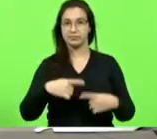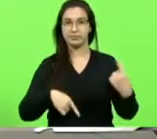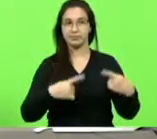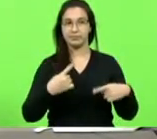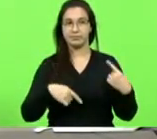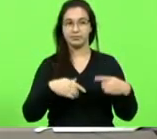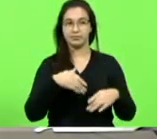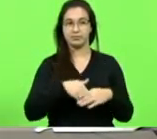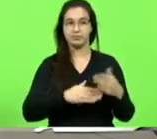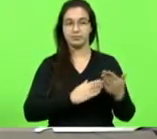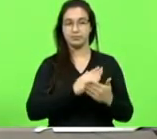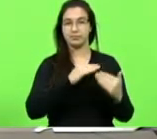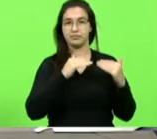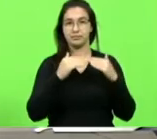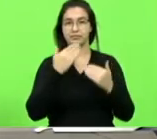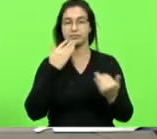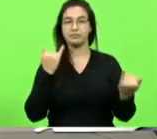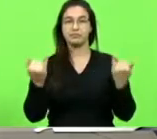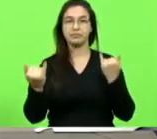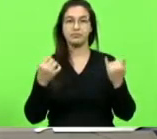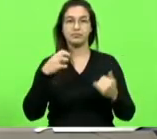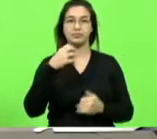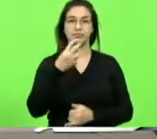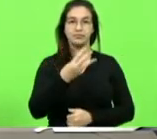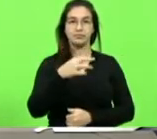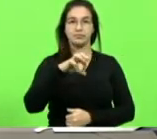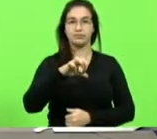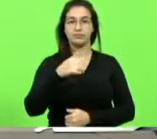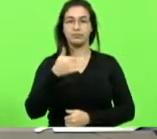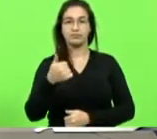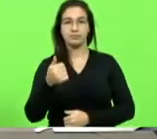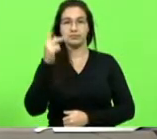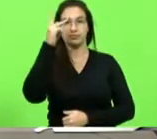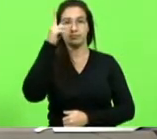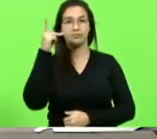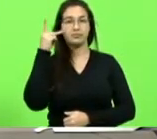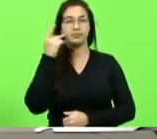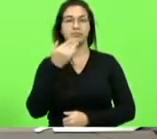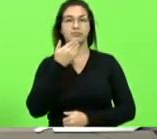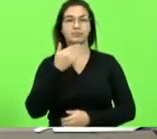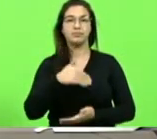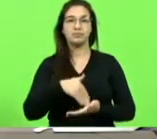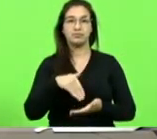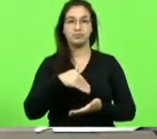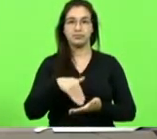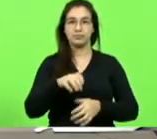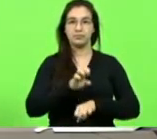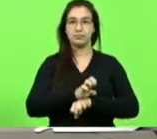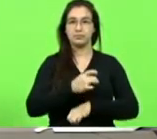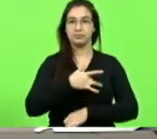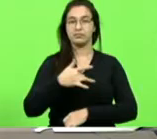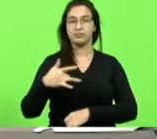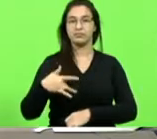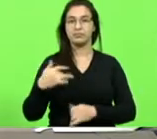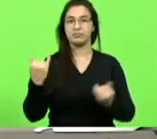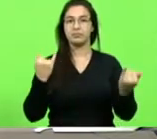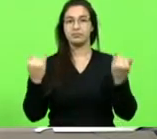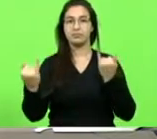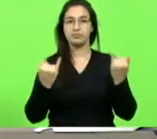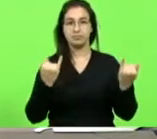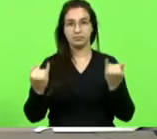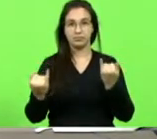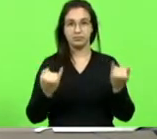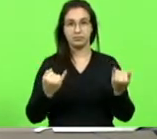por unanimidade. Pedido de informação 391, autor deputada Paulinha, solicitando ao secretário de Estado da Saúde informações acerca